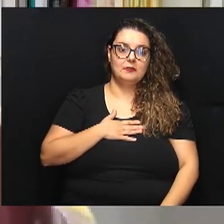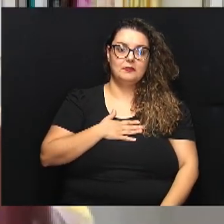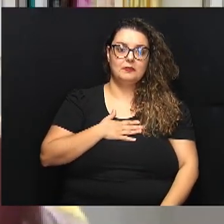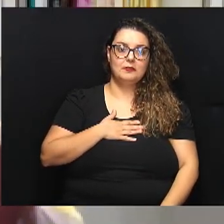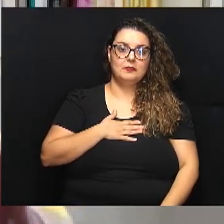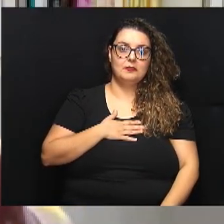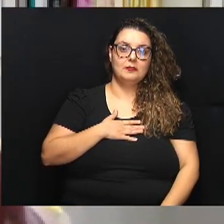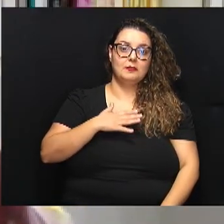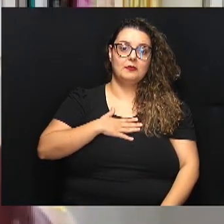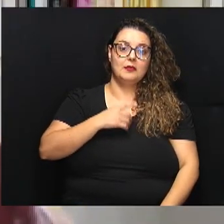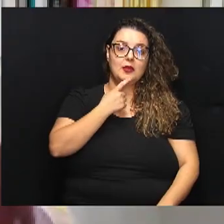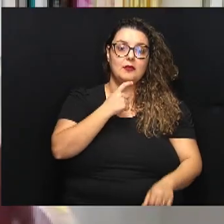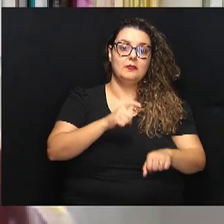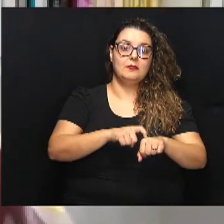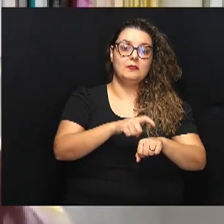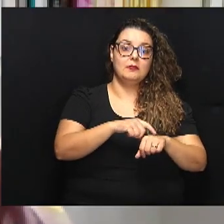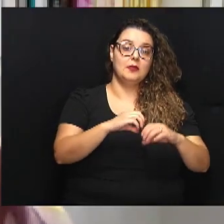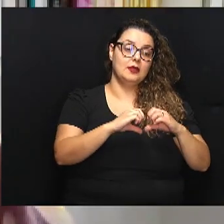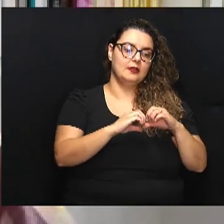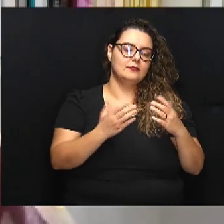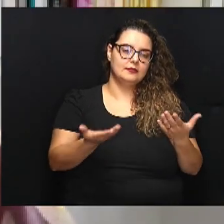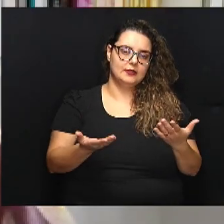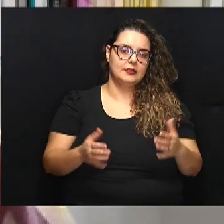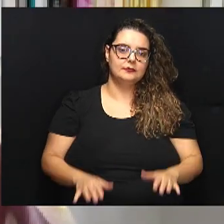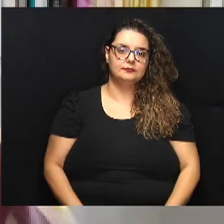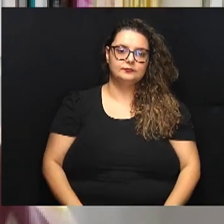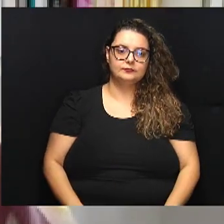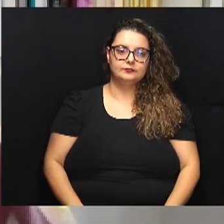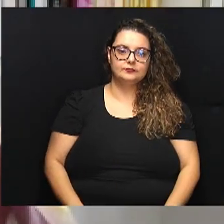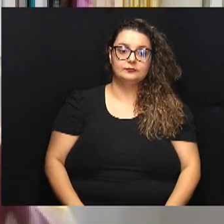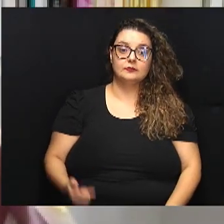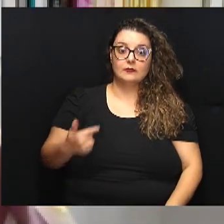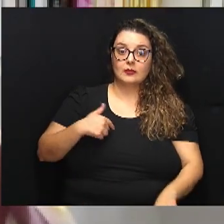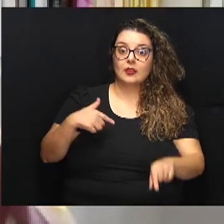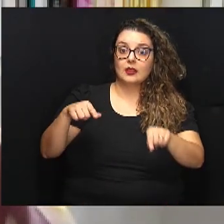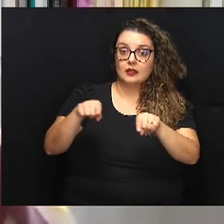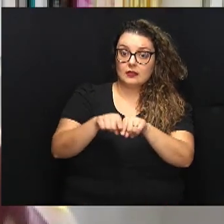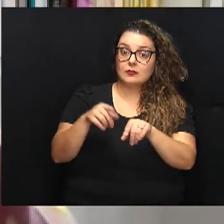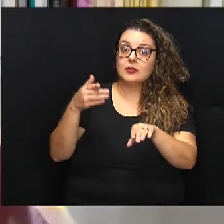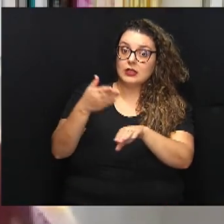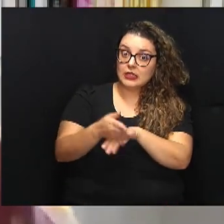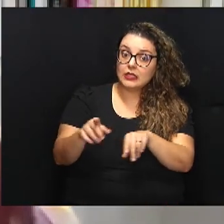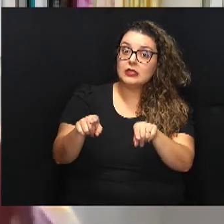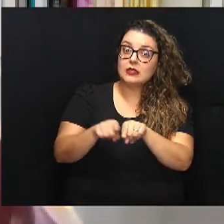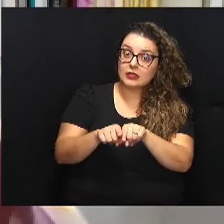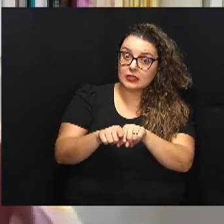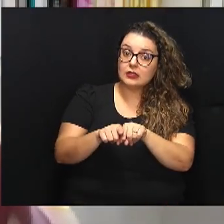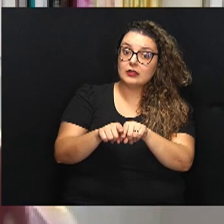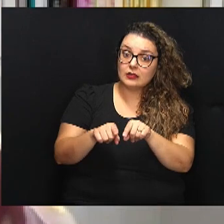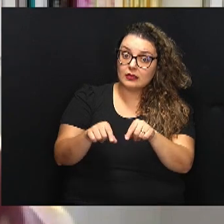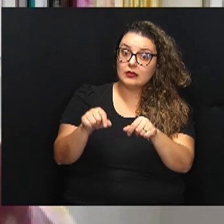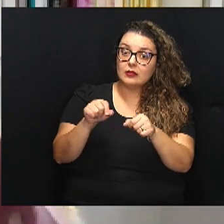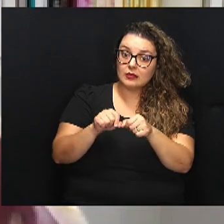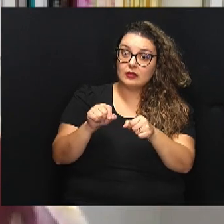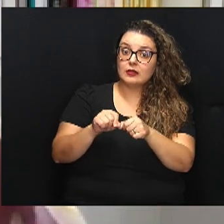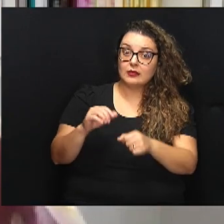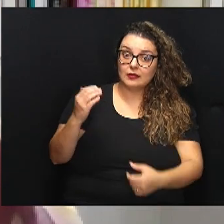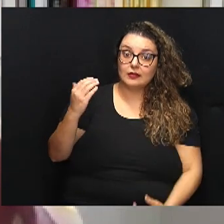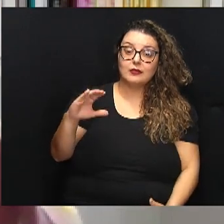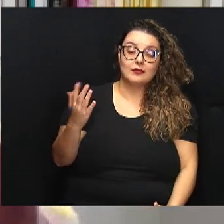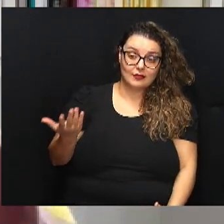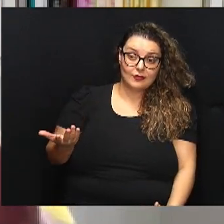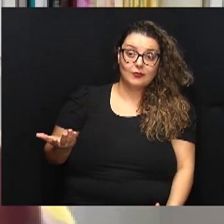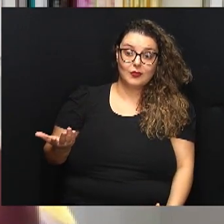meu morango, né? Então, eu inclusive entrei nisso também, fiz um post